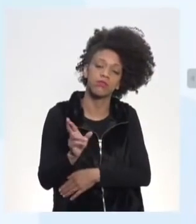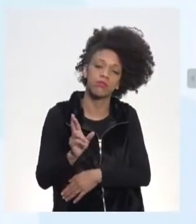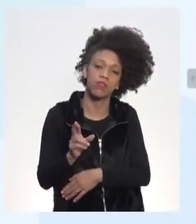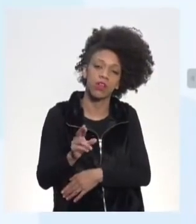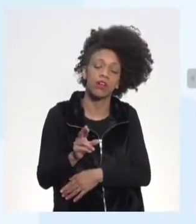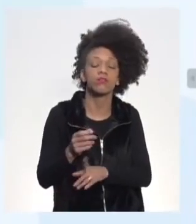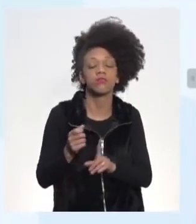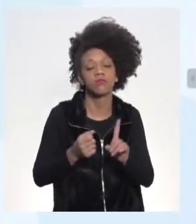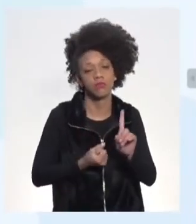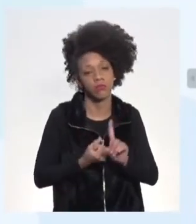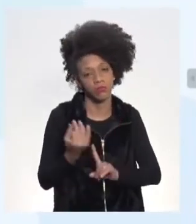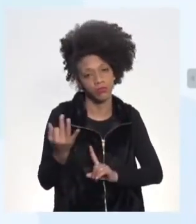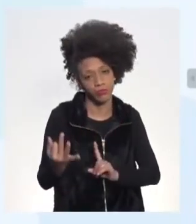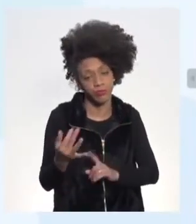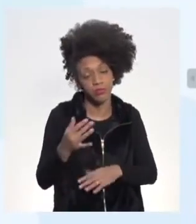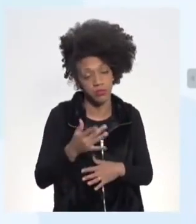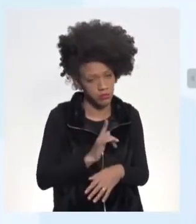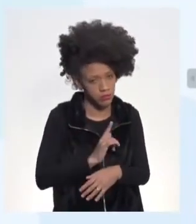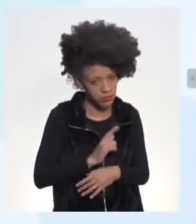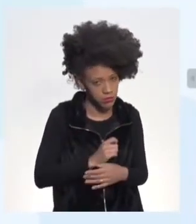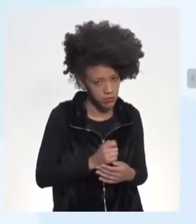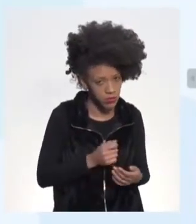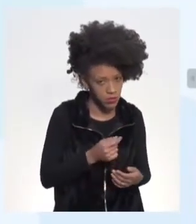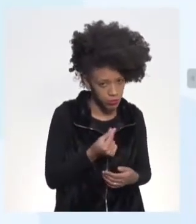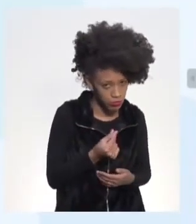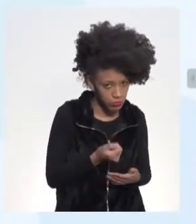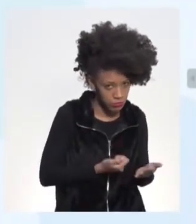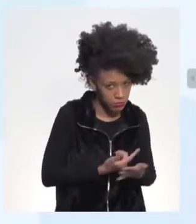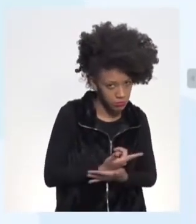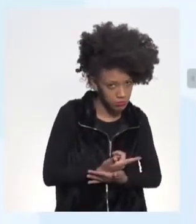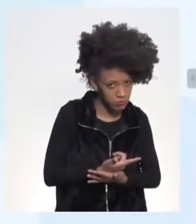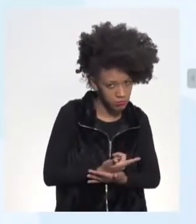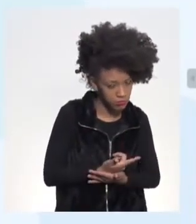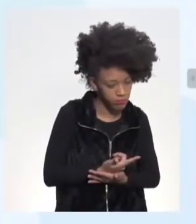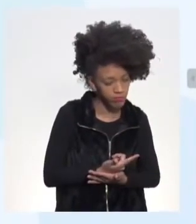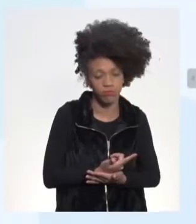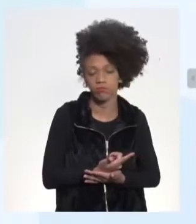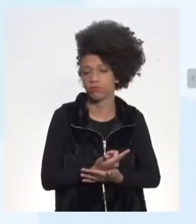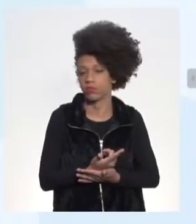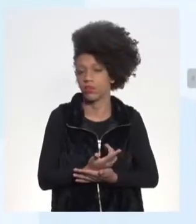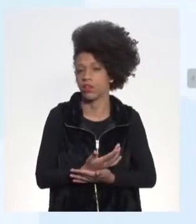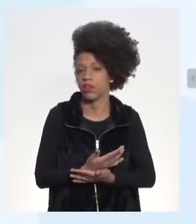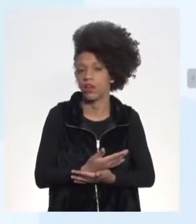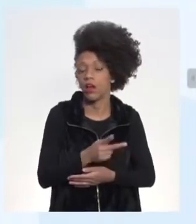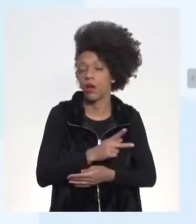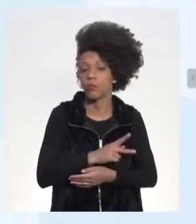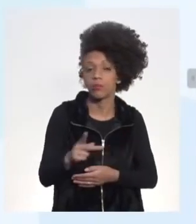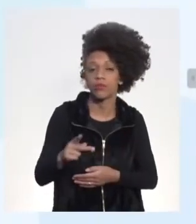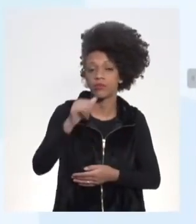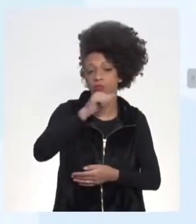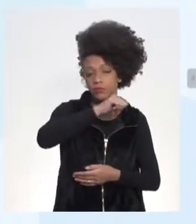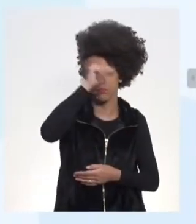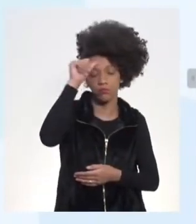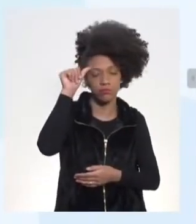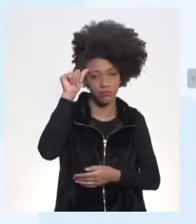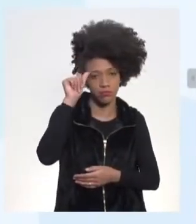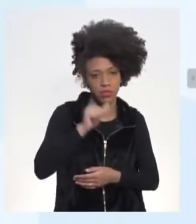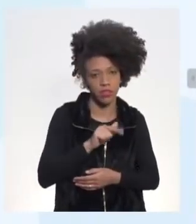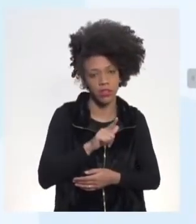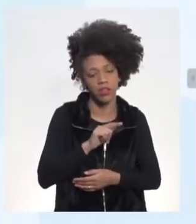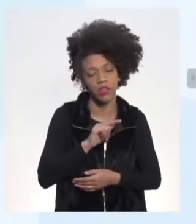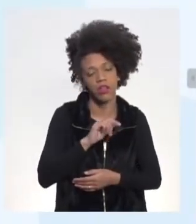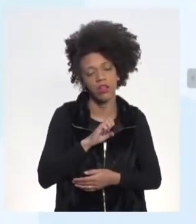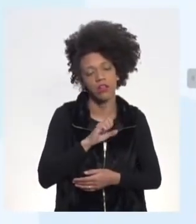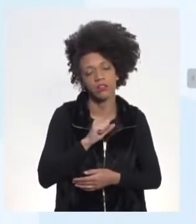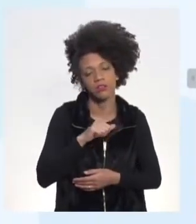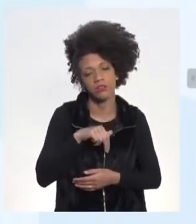mês. Então, se eu tenho dinheiro para pagar à vista, euzinha, Alessandra, vou até limpar tudo isso aqui. Se eu